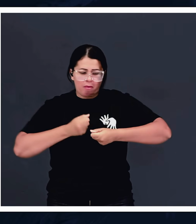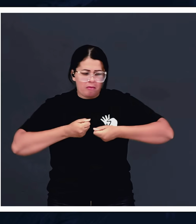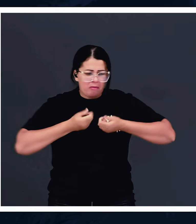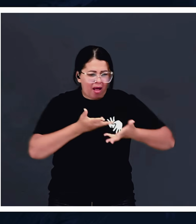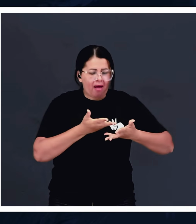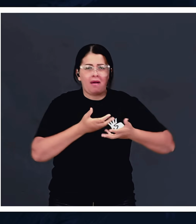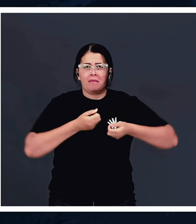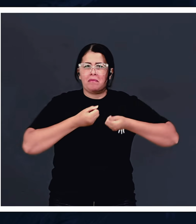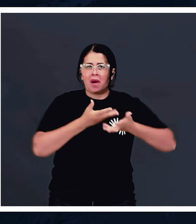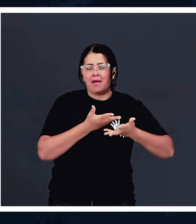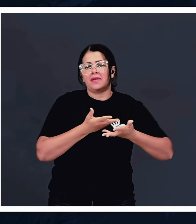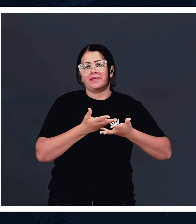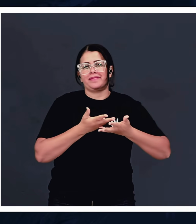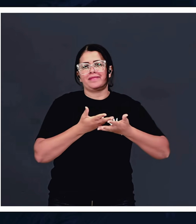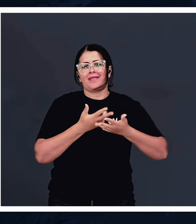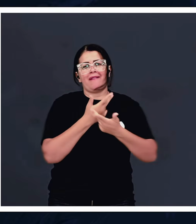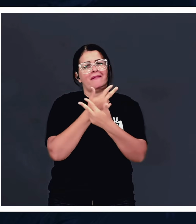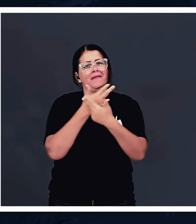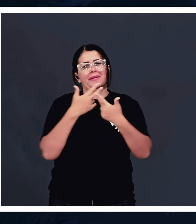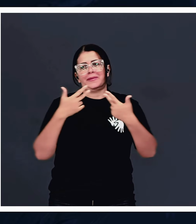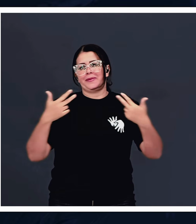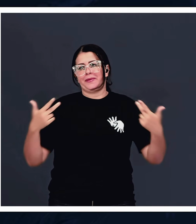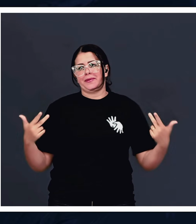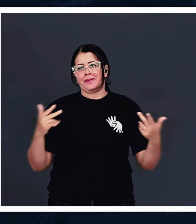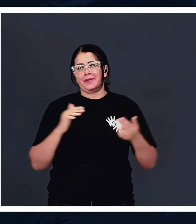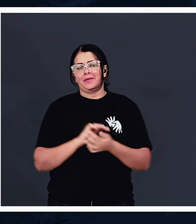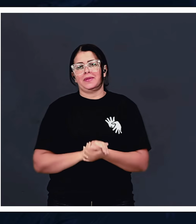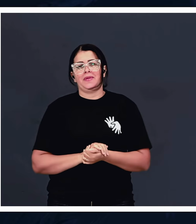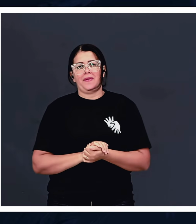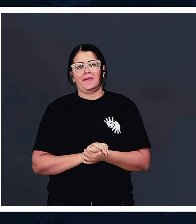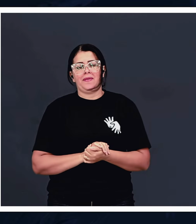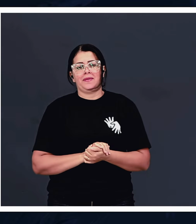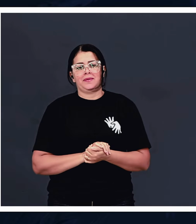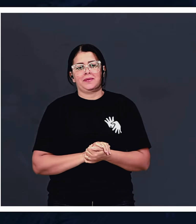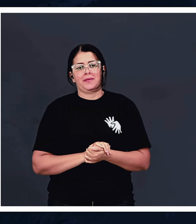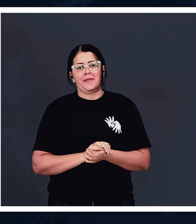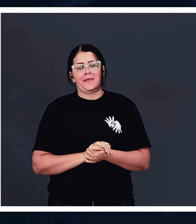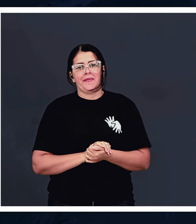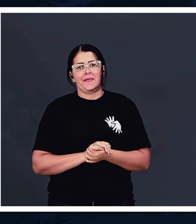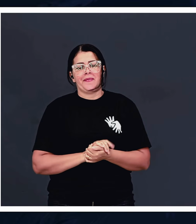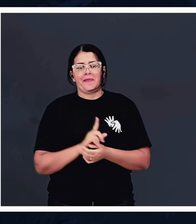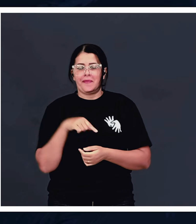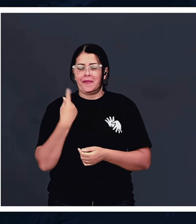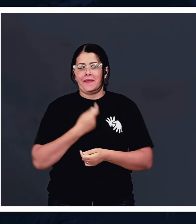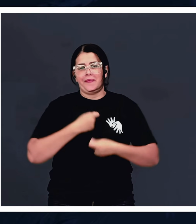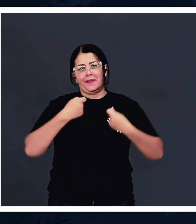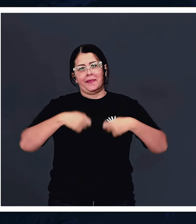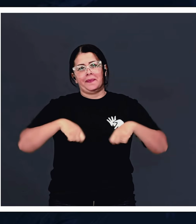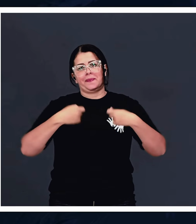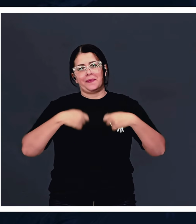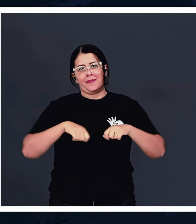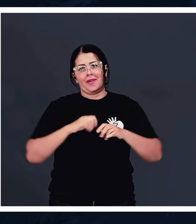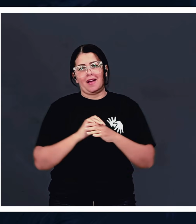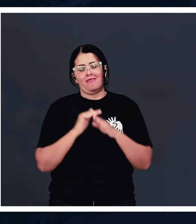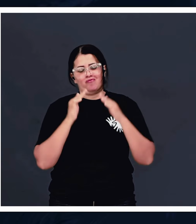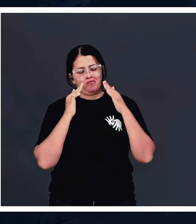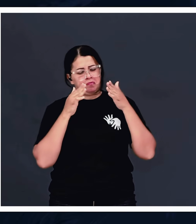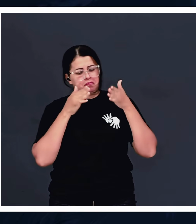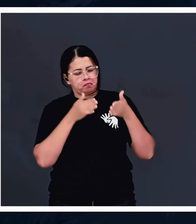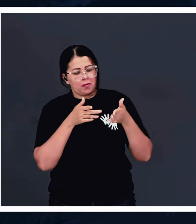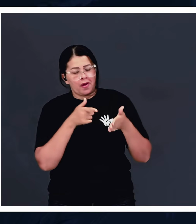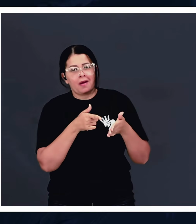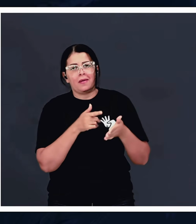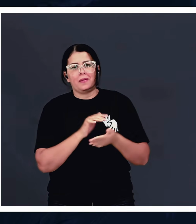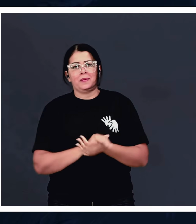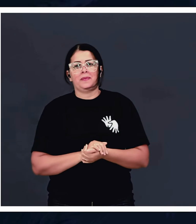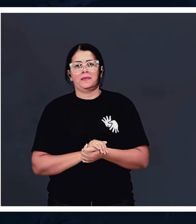Então, são várias e várias nuances que nós precisamos encarar como